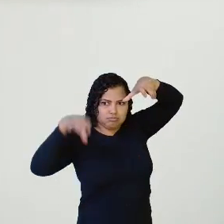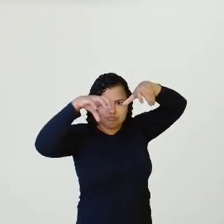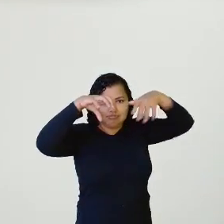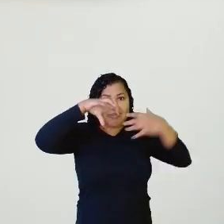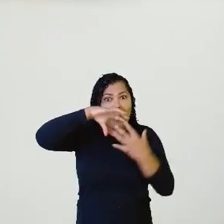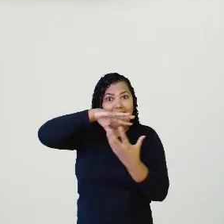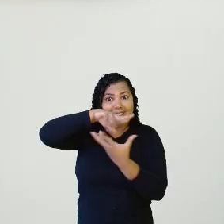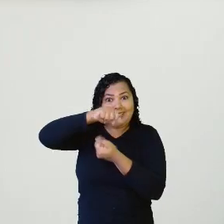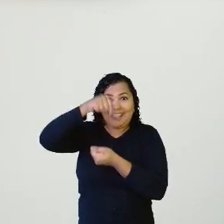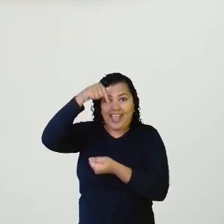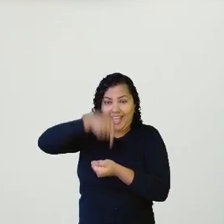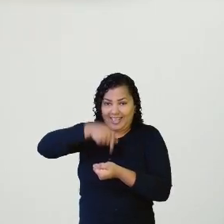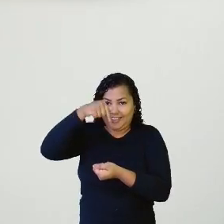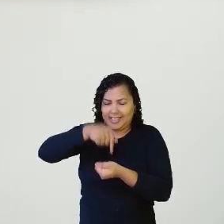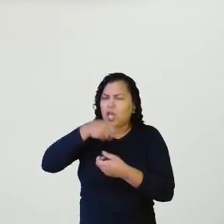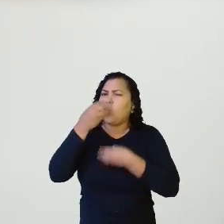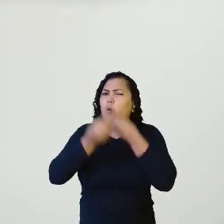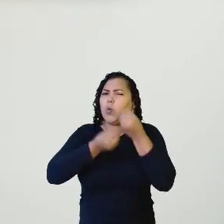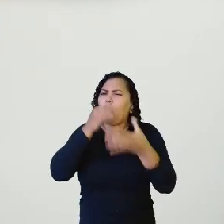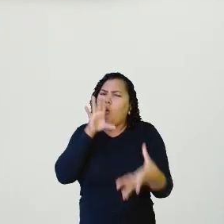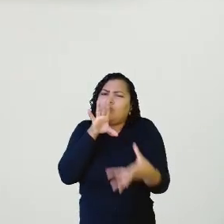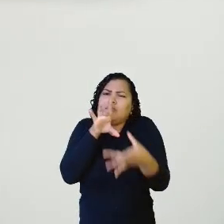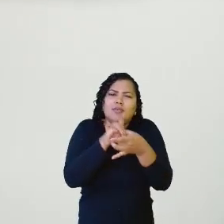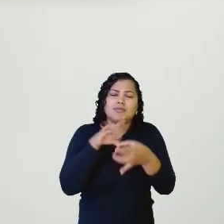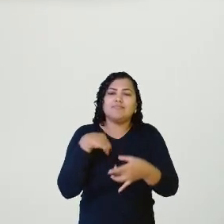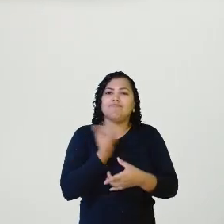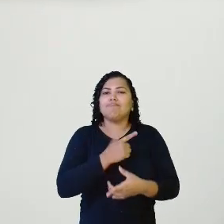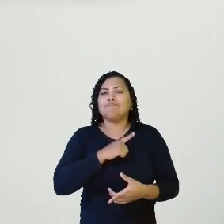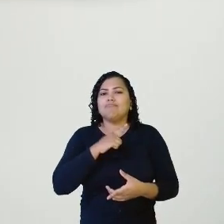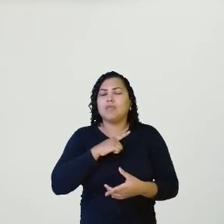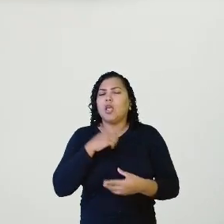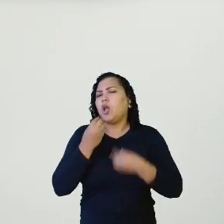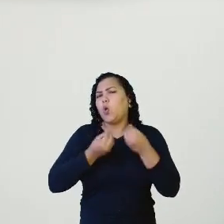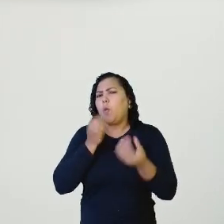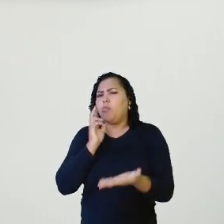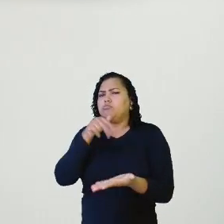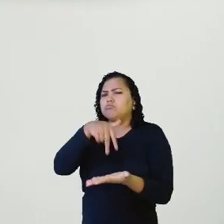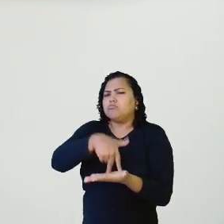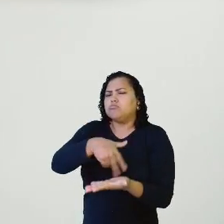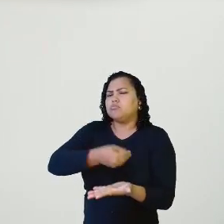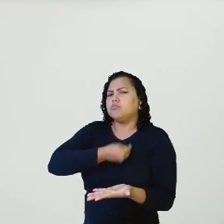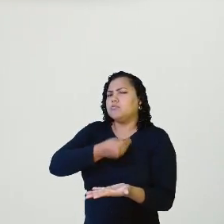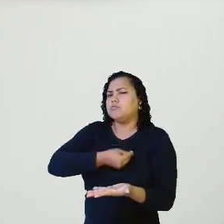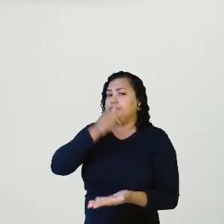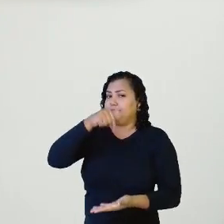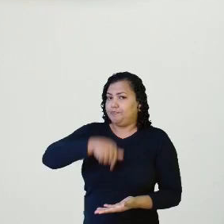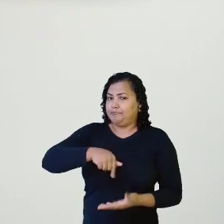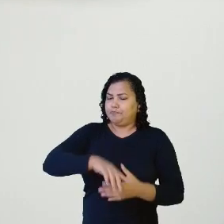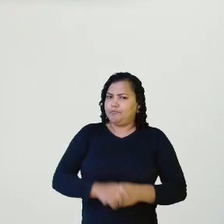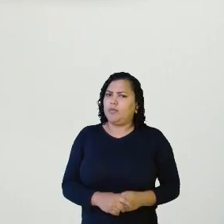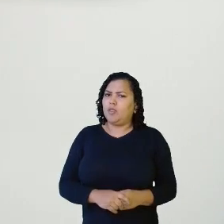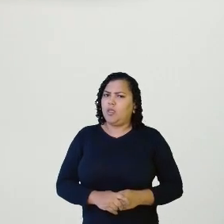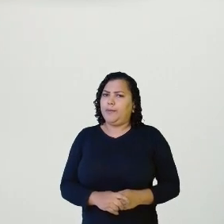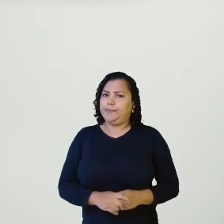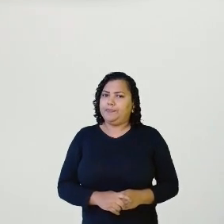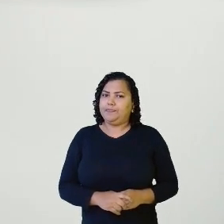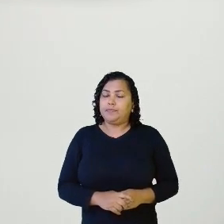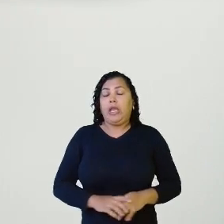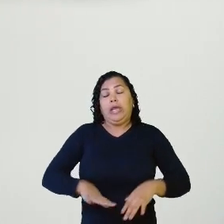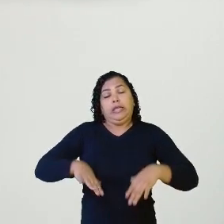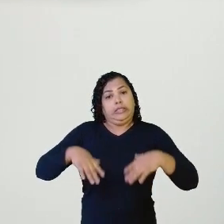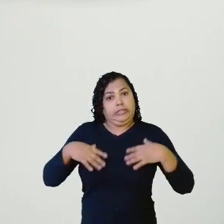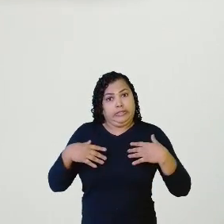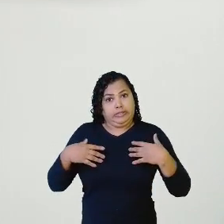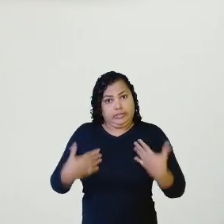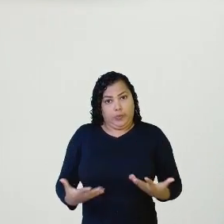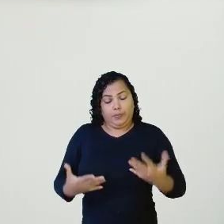nós temos a ver com esse universo? Onde nós estamos inseridos nele? A Terra é o que para a gente? É o nosso planeta,